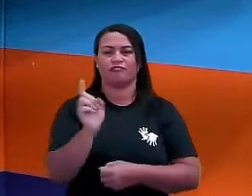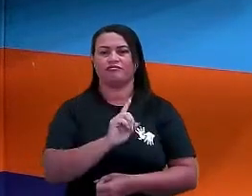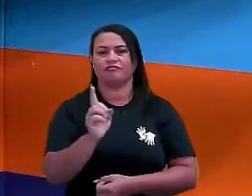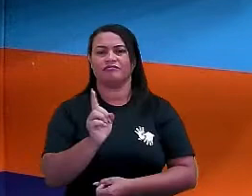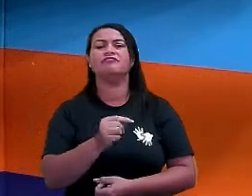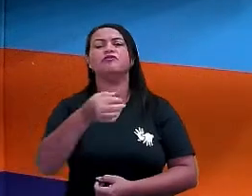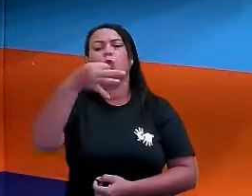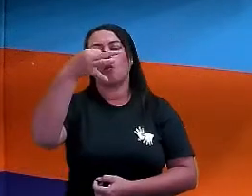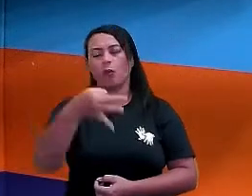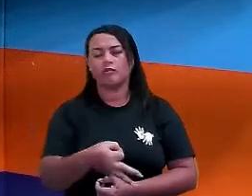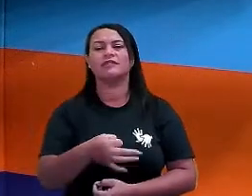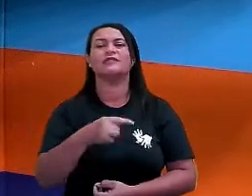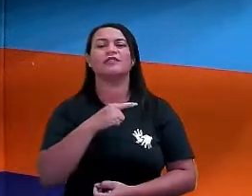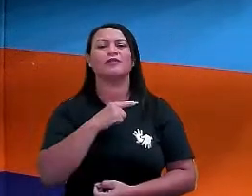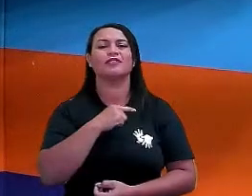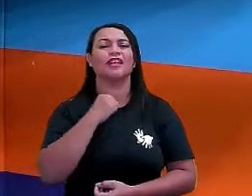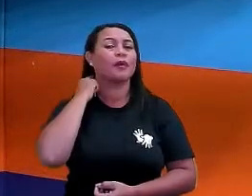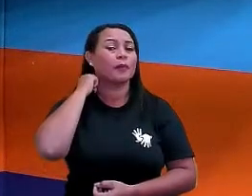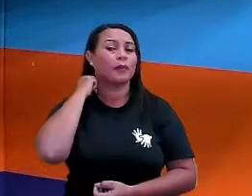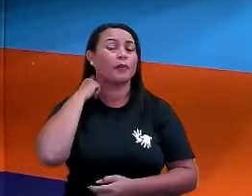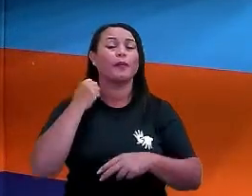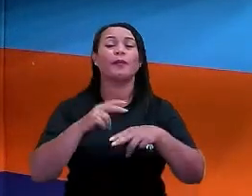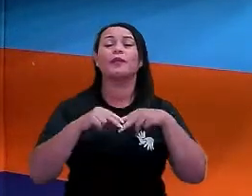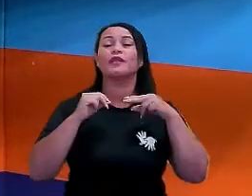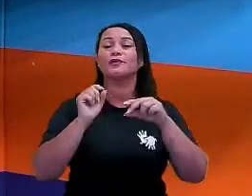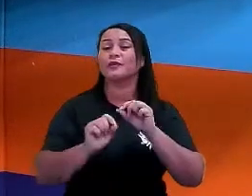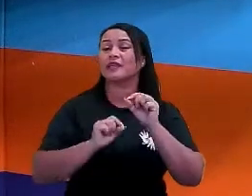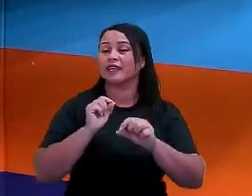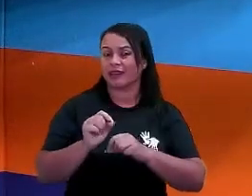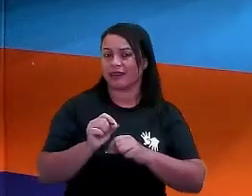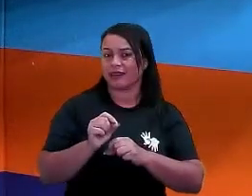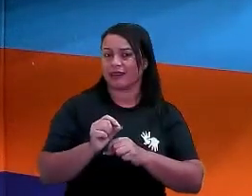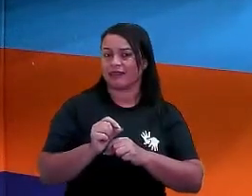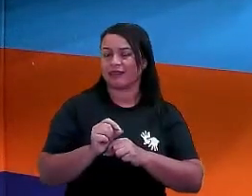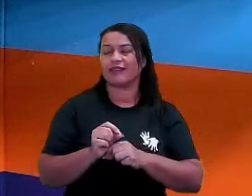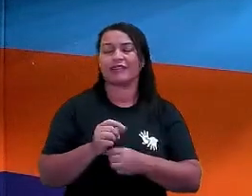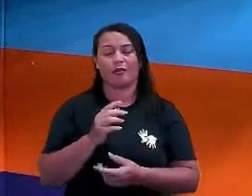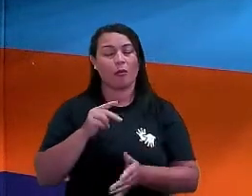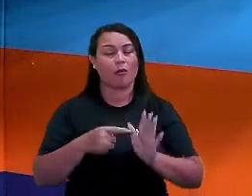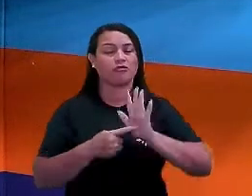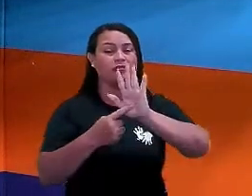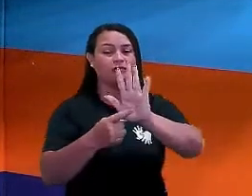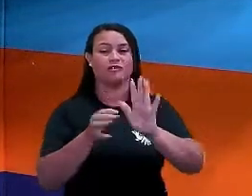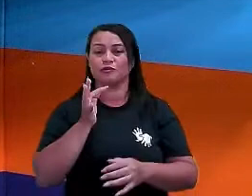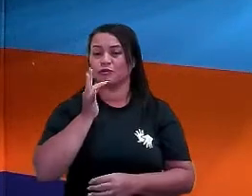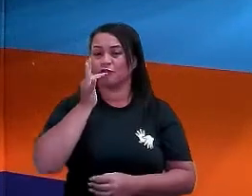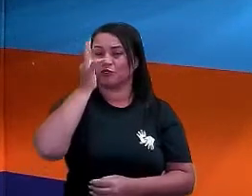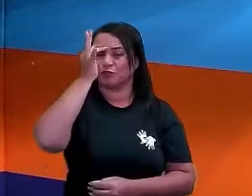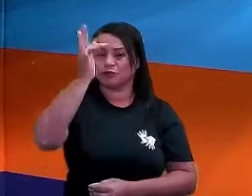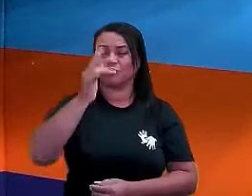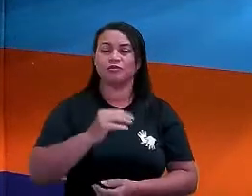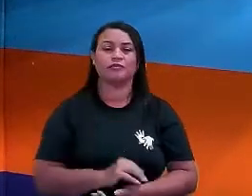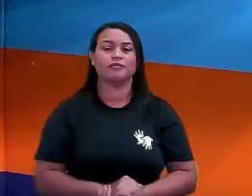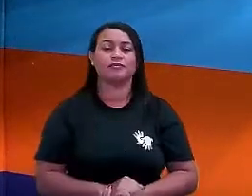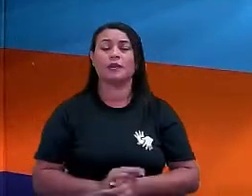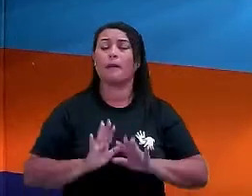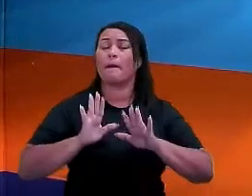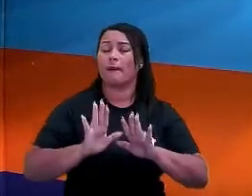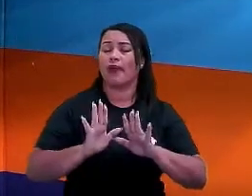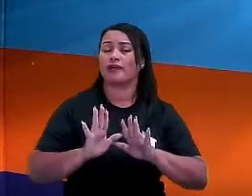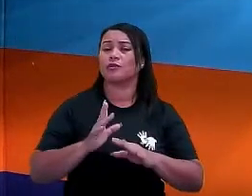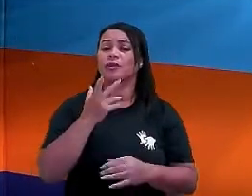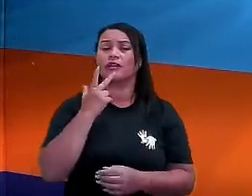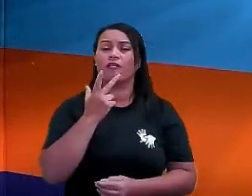Outra certeza que eu tenho aí. Por isso, sempre o present continuous com ideia de futuro. Porém, quando eu falo